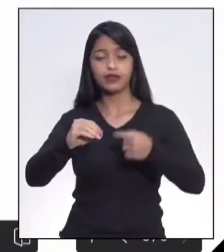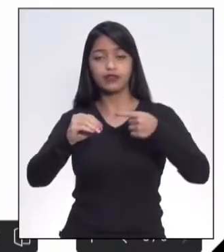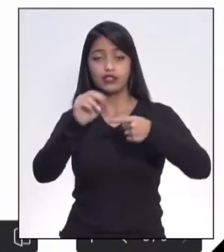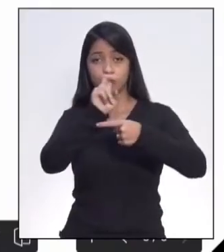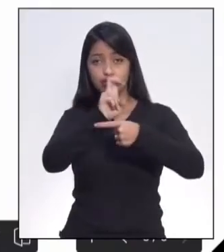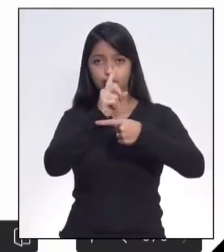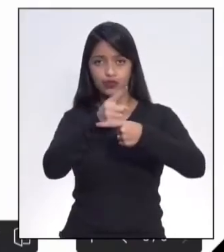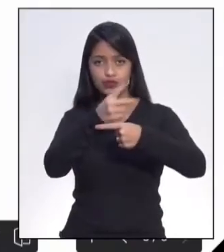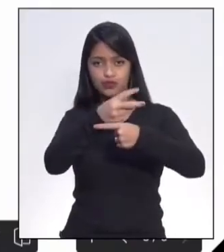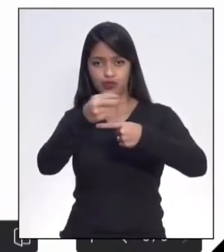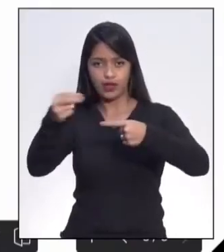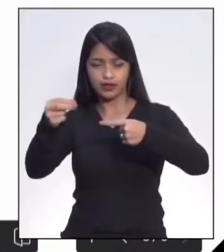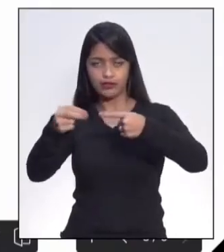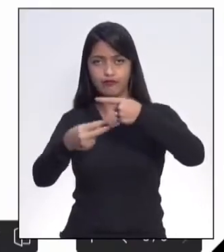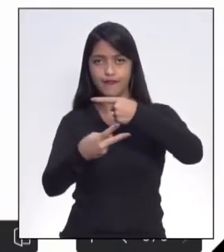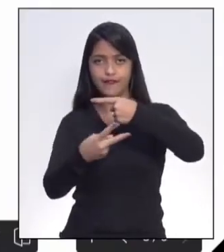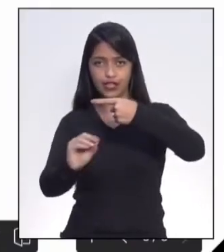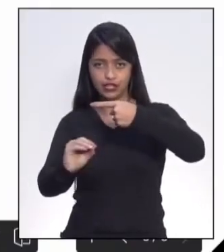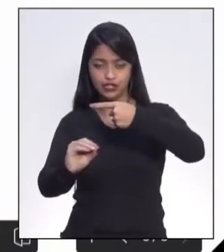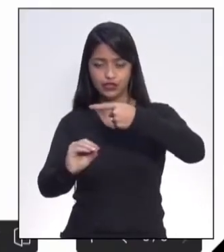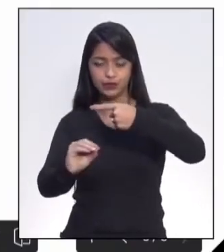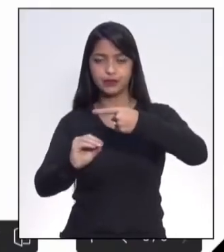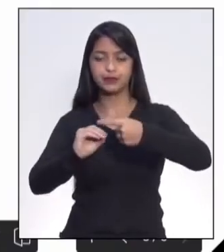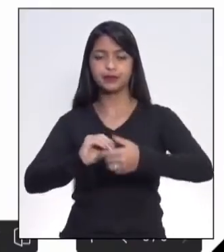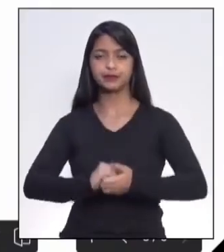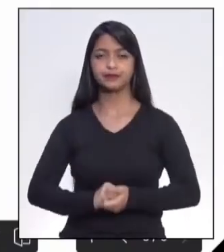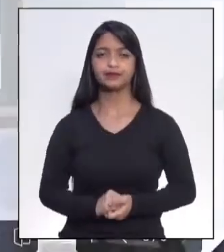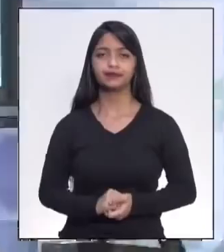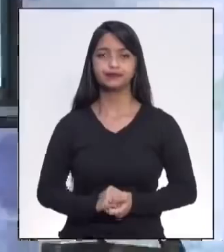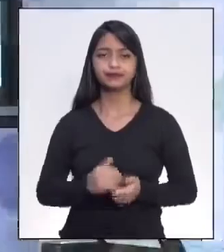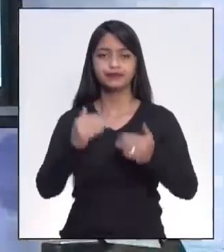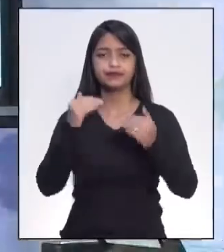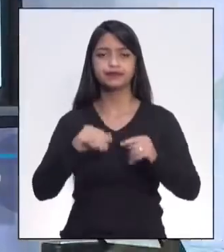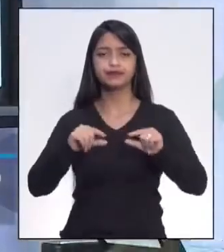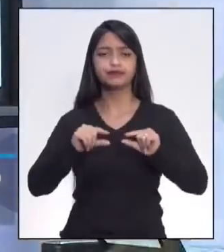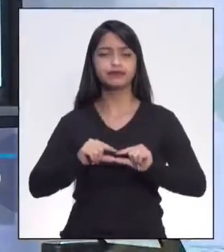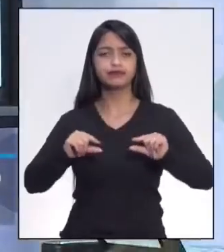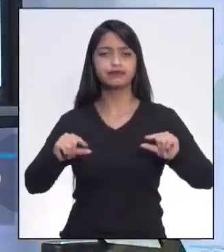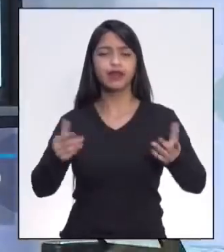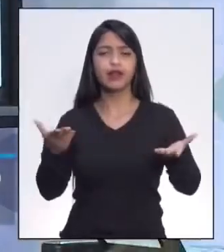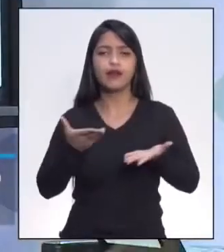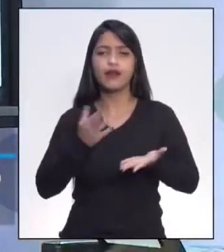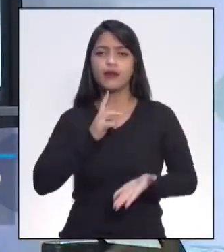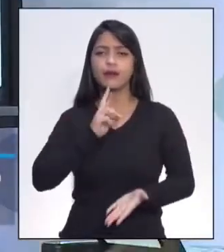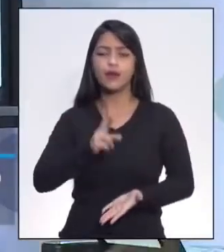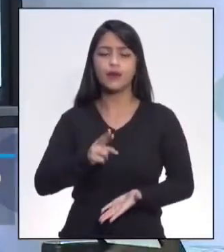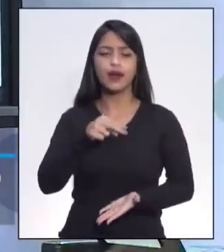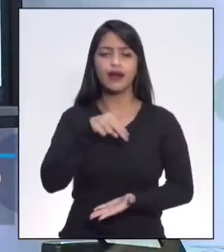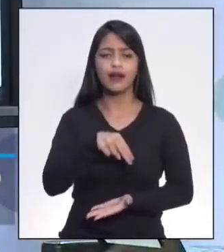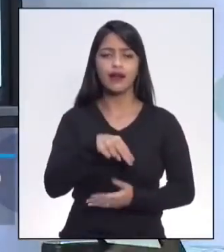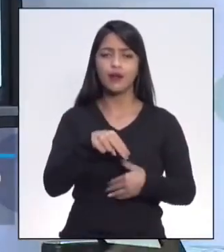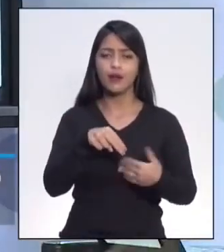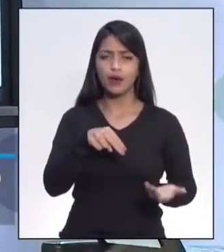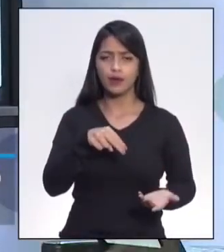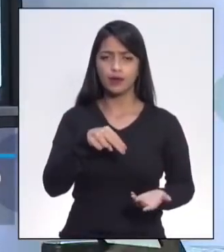dividido por 20. N, nesse nosso caso, é igual